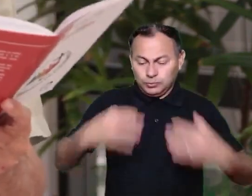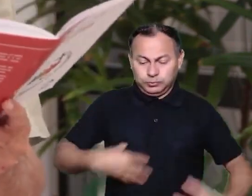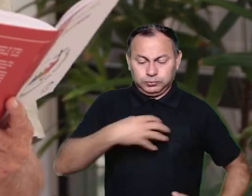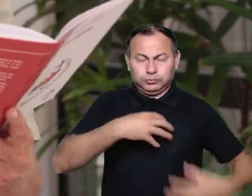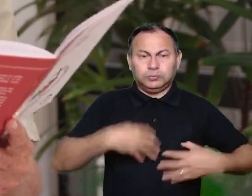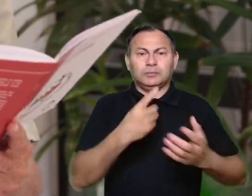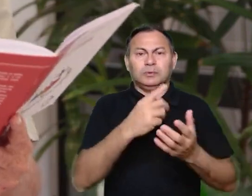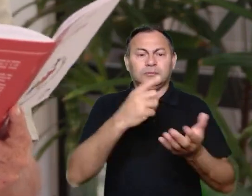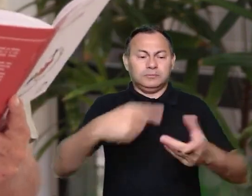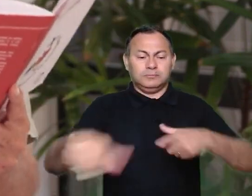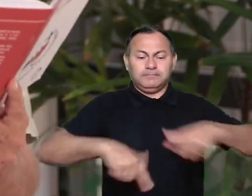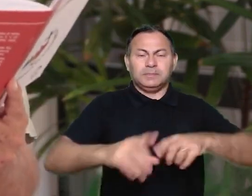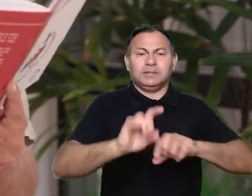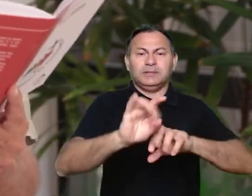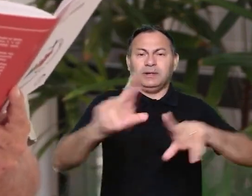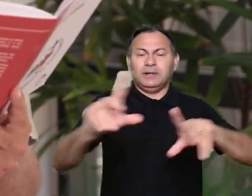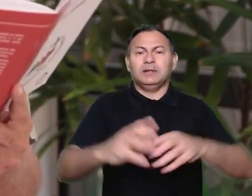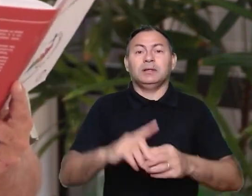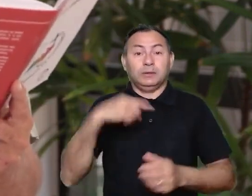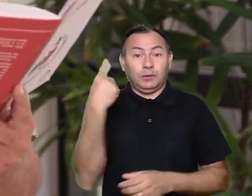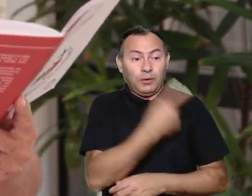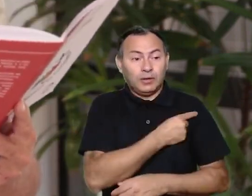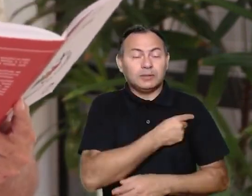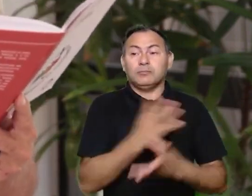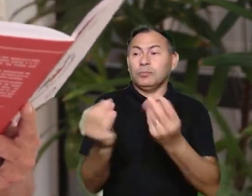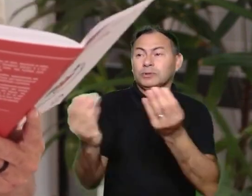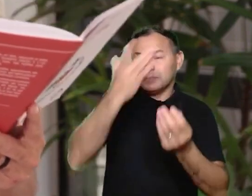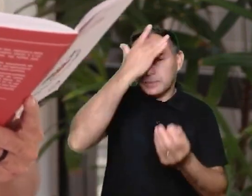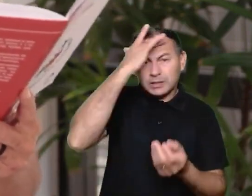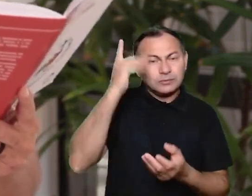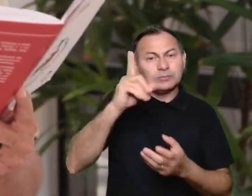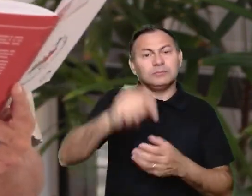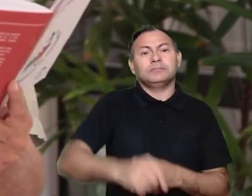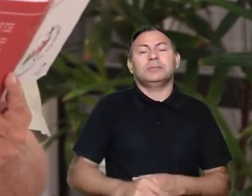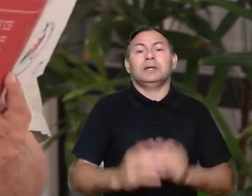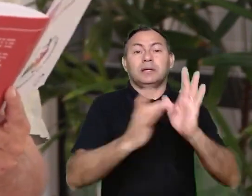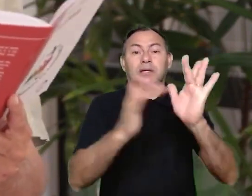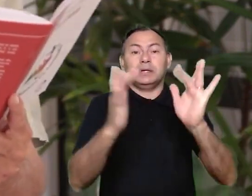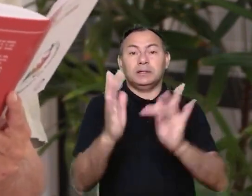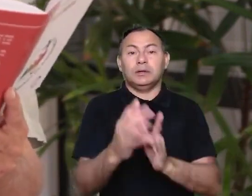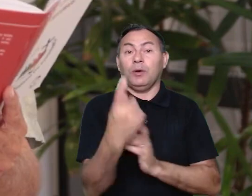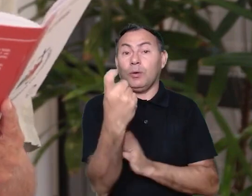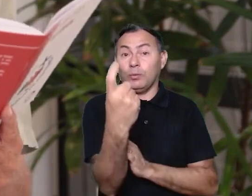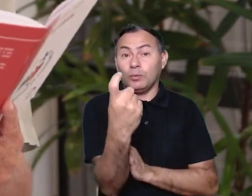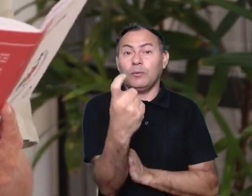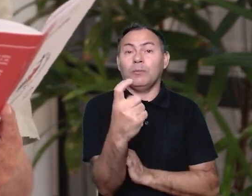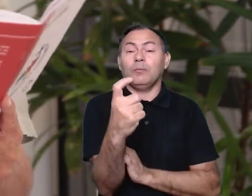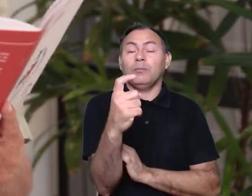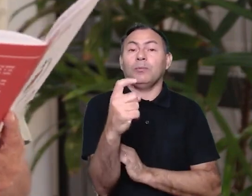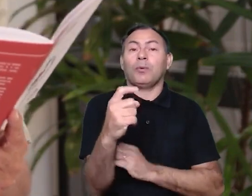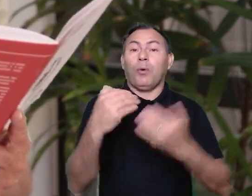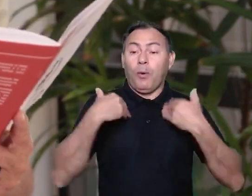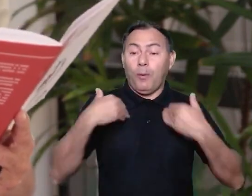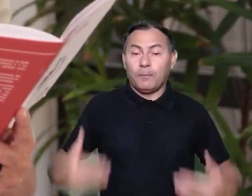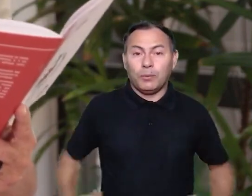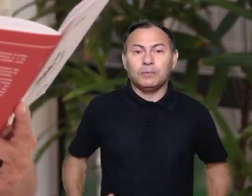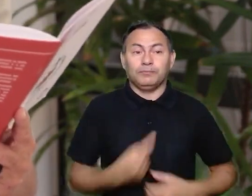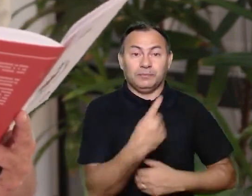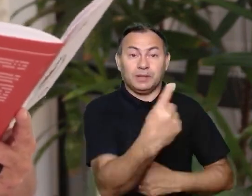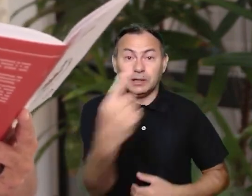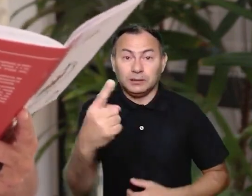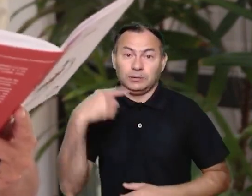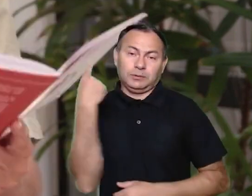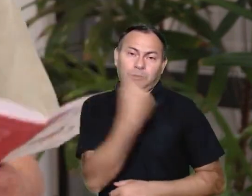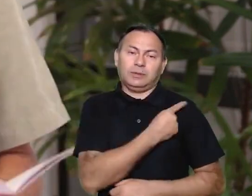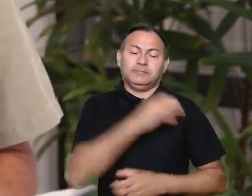uma função diferente, assim nós, embora muitos, somos em Cristo um só corpo, e